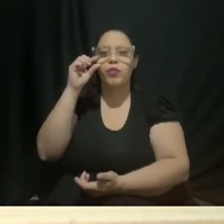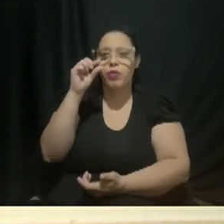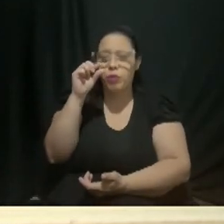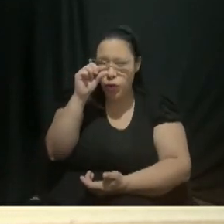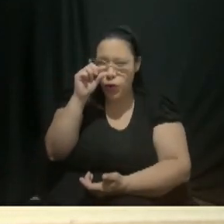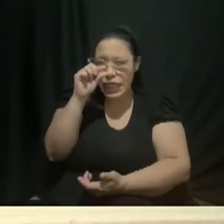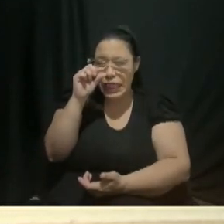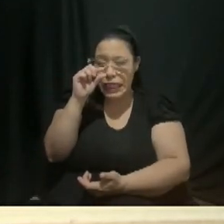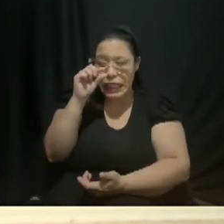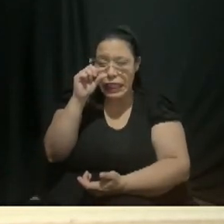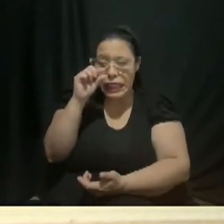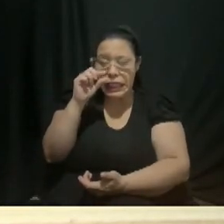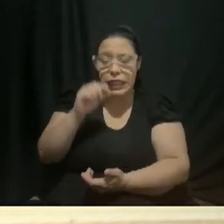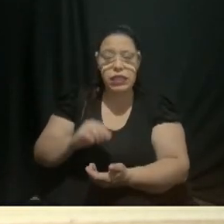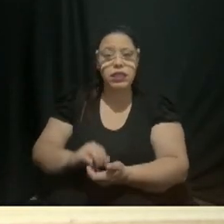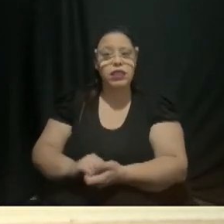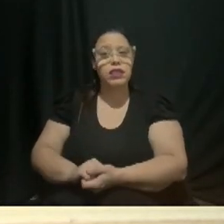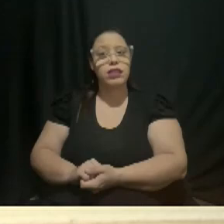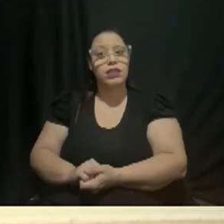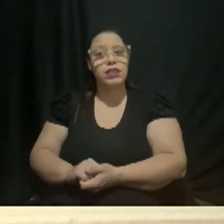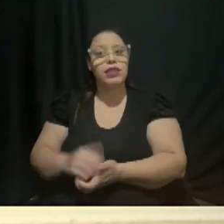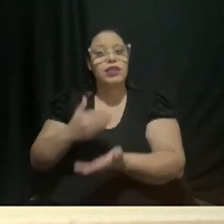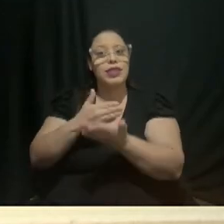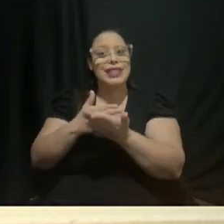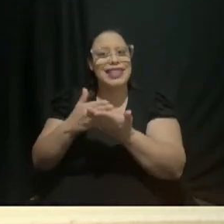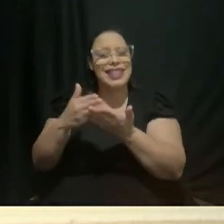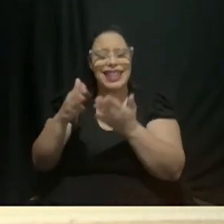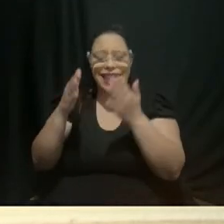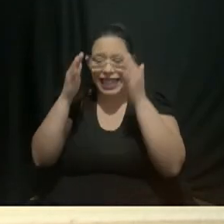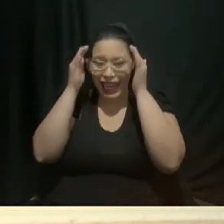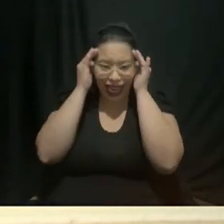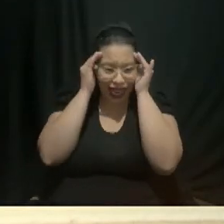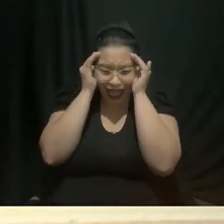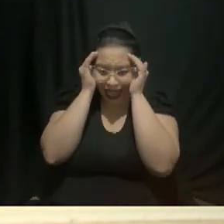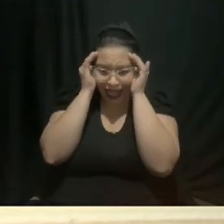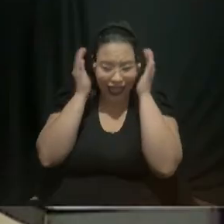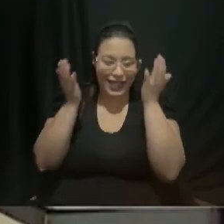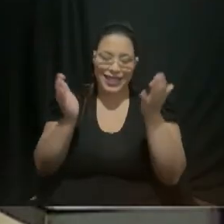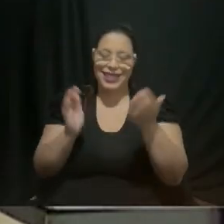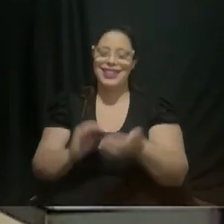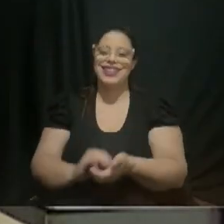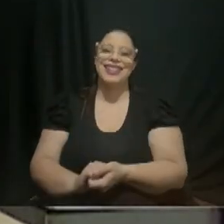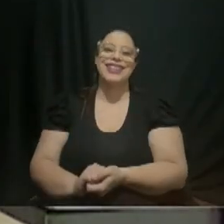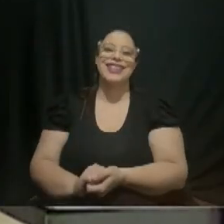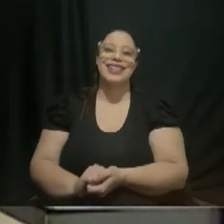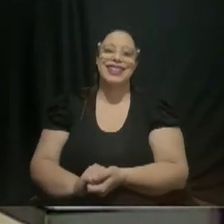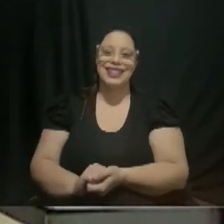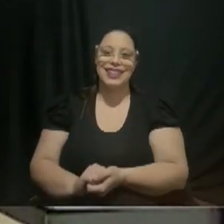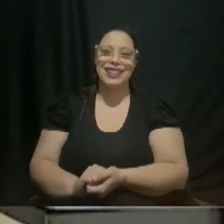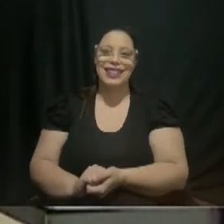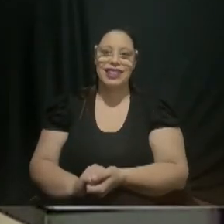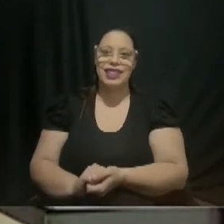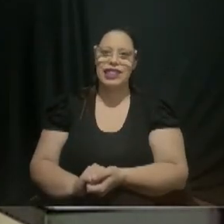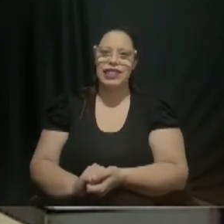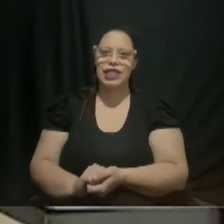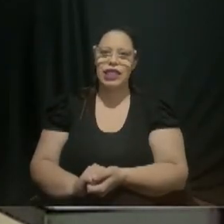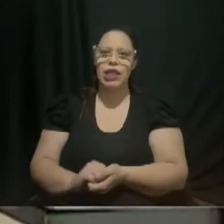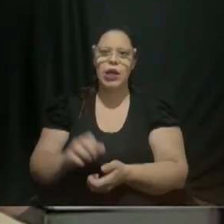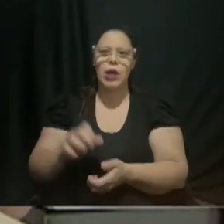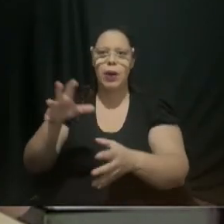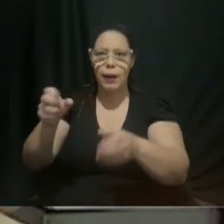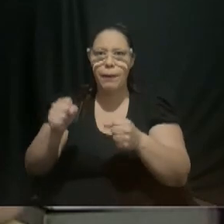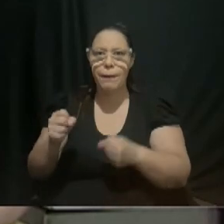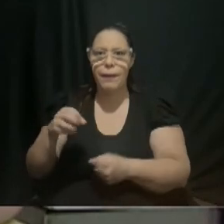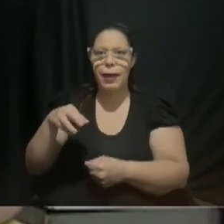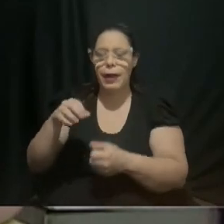daí você não tinha, assim, meu Deus do céu. Aí a mulher falava assim, ai, pega aquela selga, fica pra mim. Eu não sabia